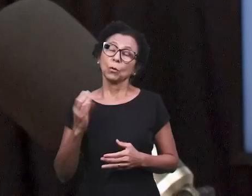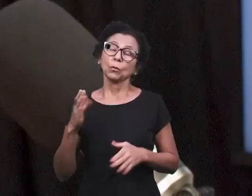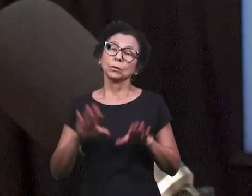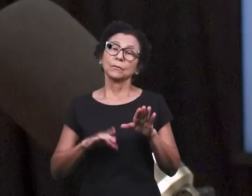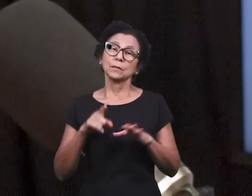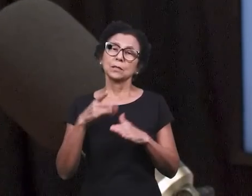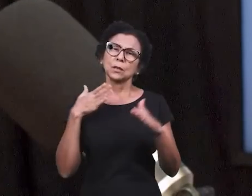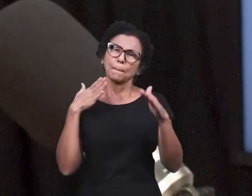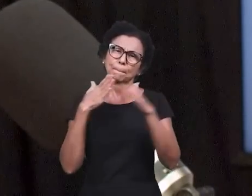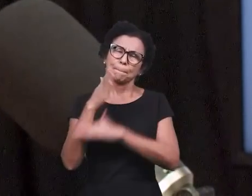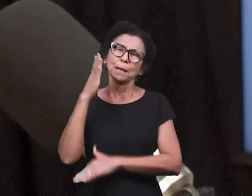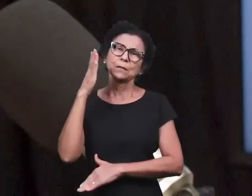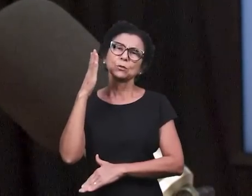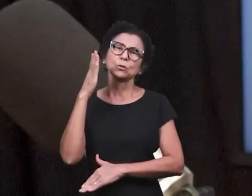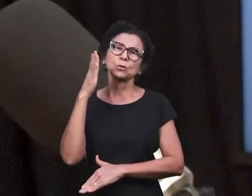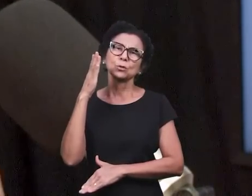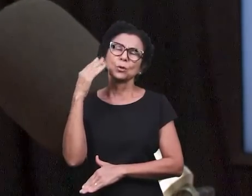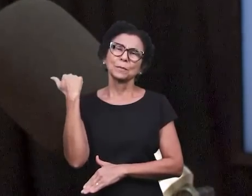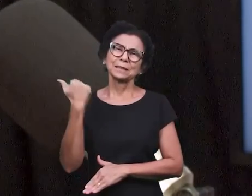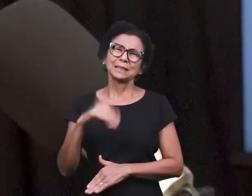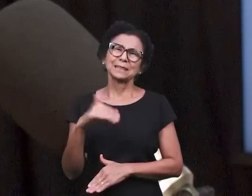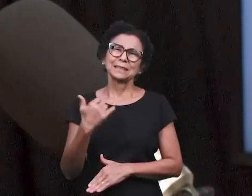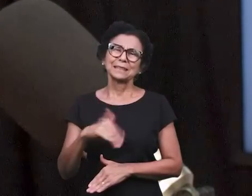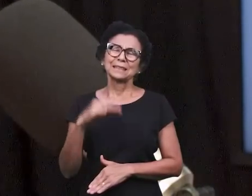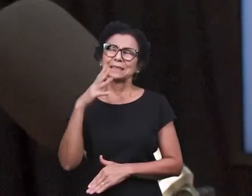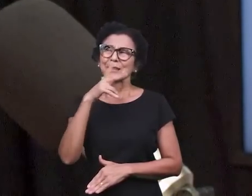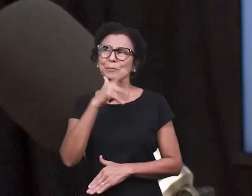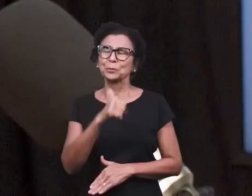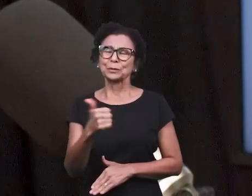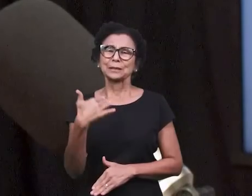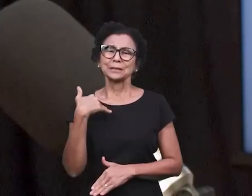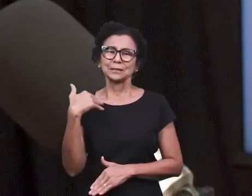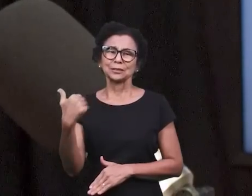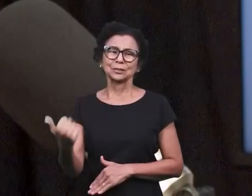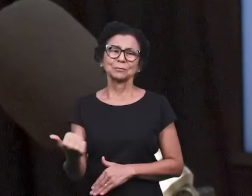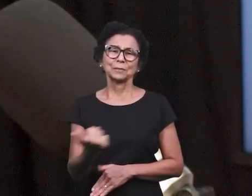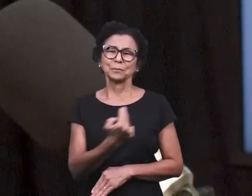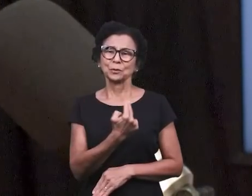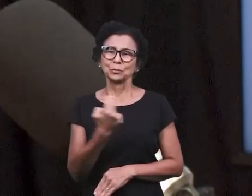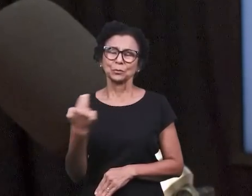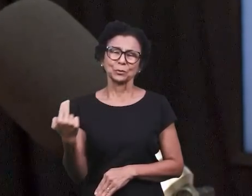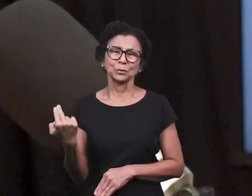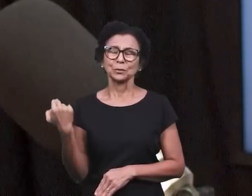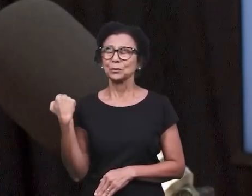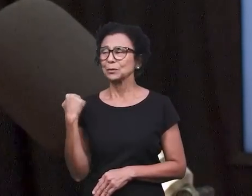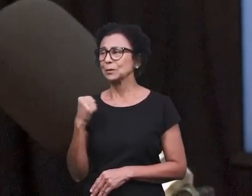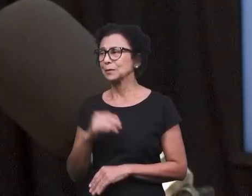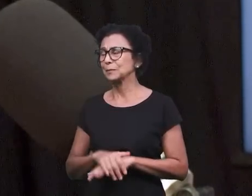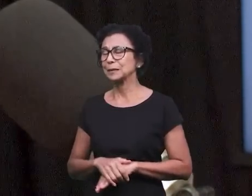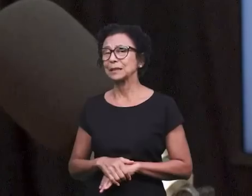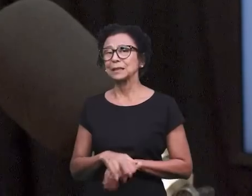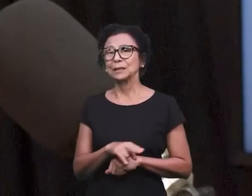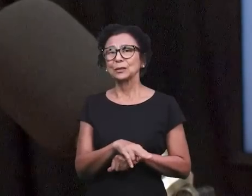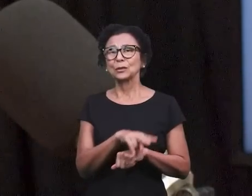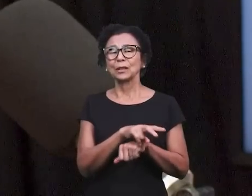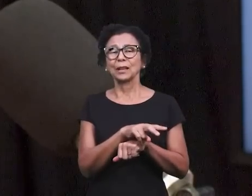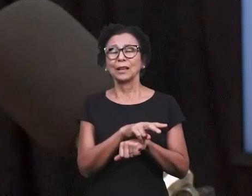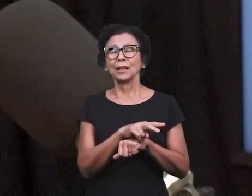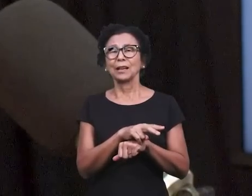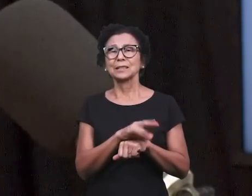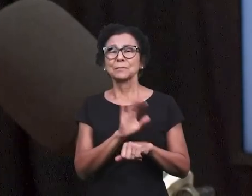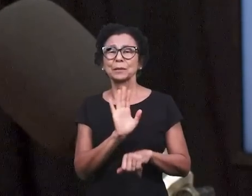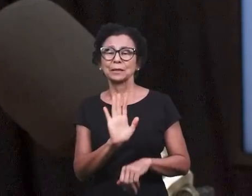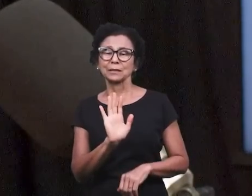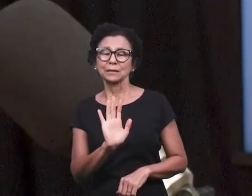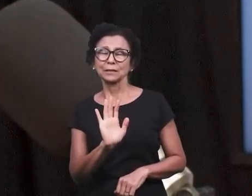aprovado no concurso, mas a nomeação está demorando, né, para vir, está aguardando, está no cadastro de reserva, ser